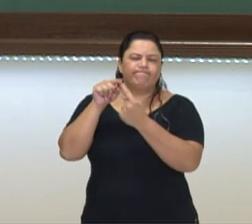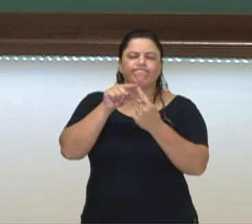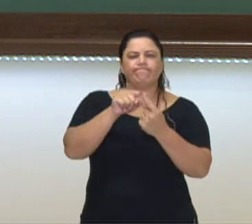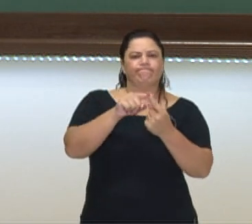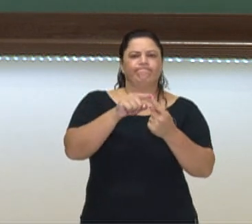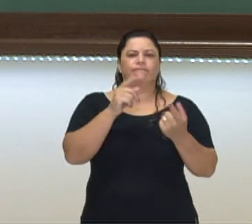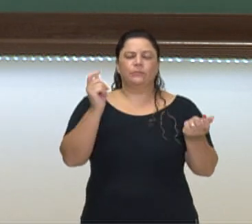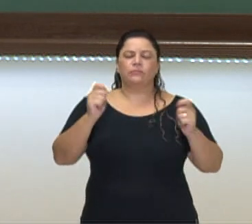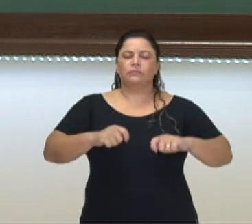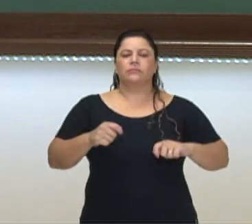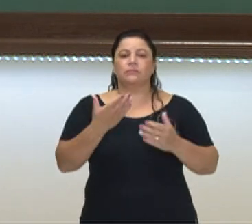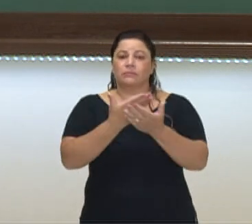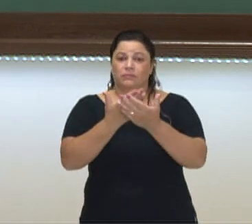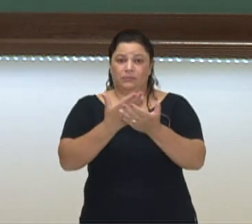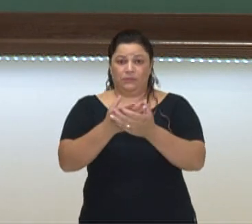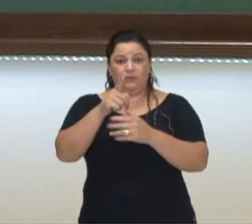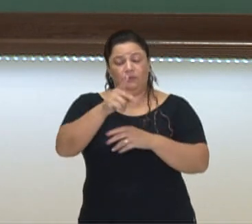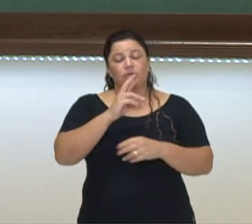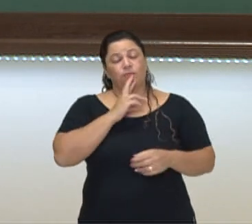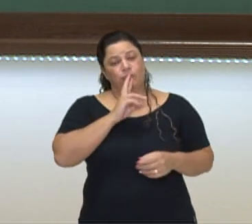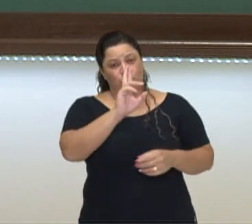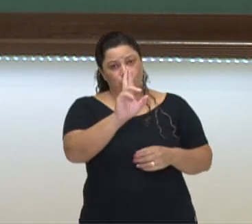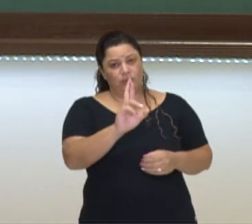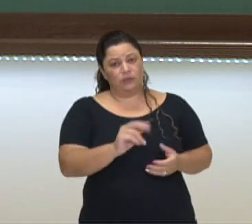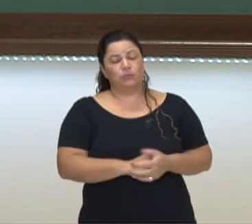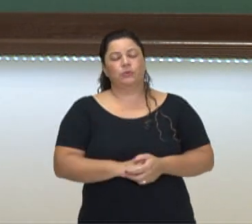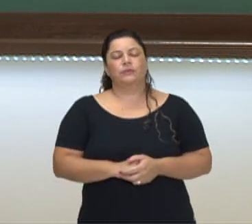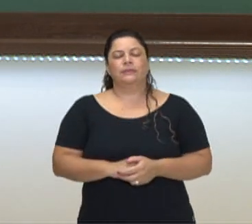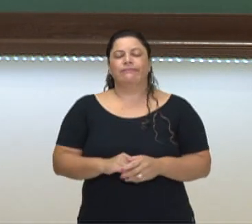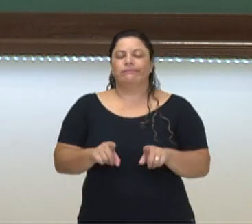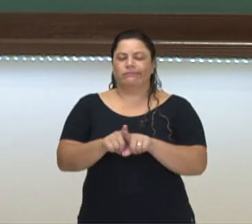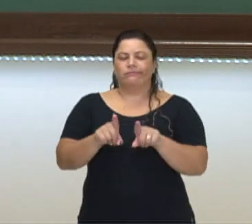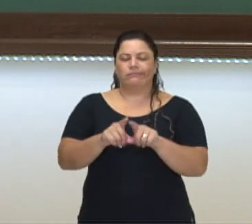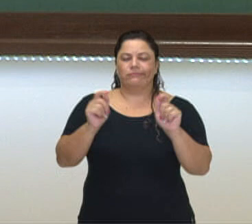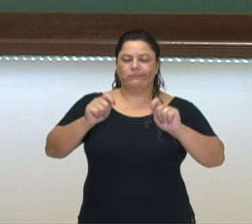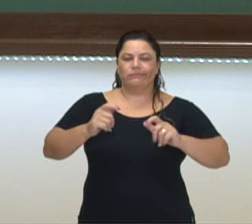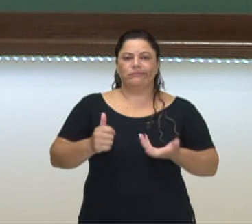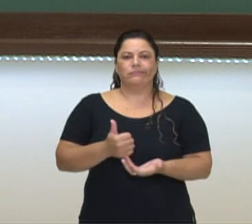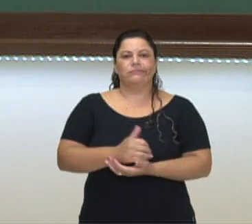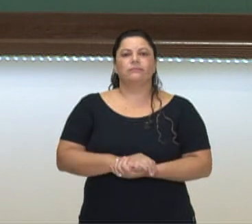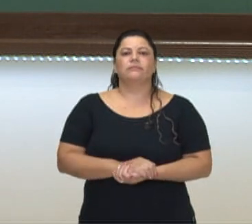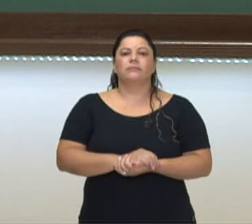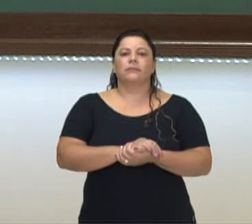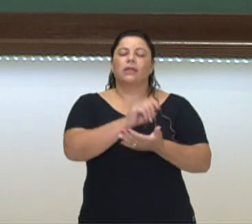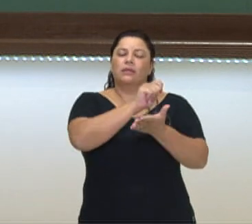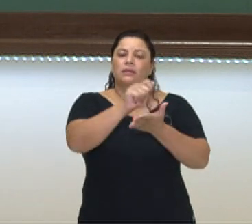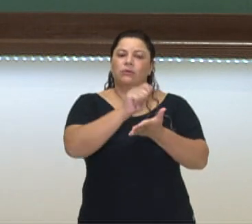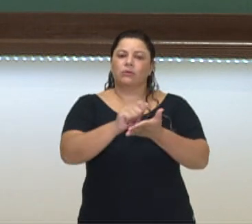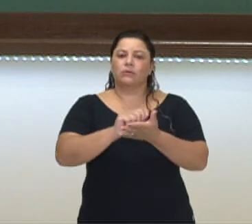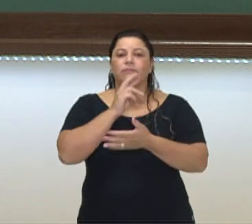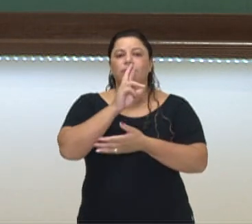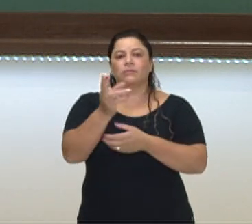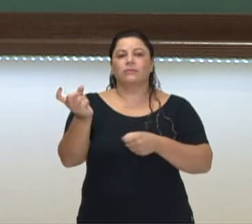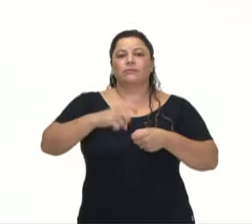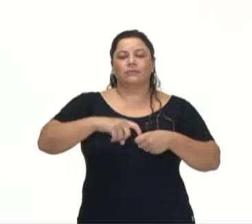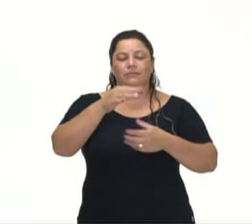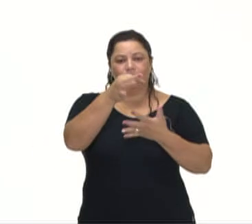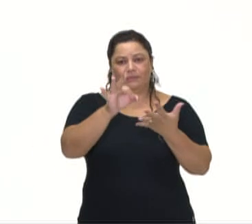nós tratamos na aula, você pode responder com base na tua vivência também. Anotem a resposta e nós já voltamos para